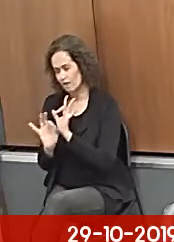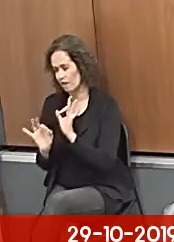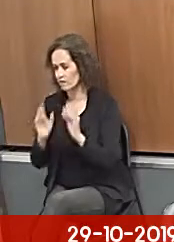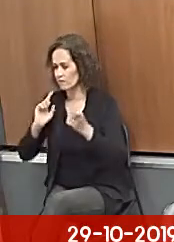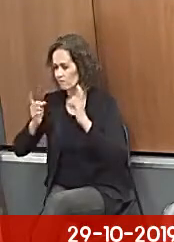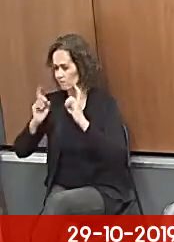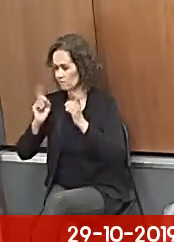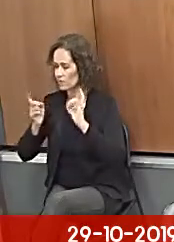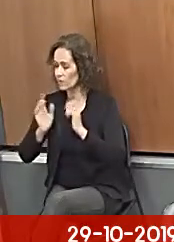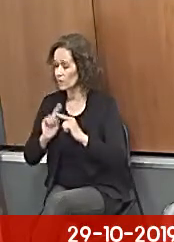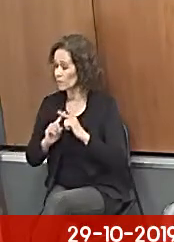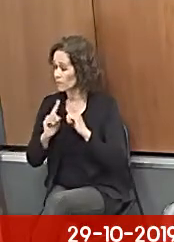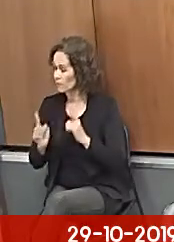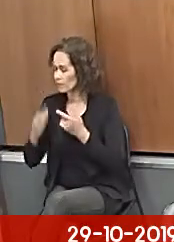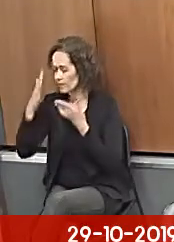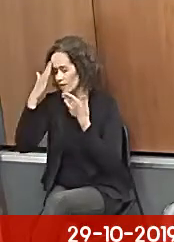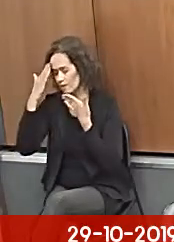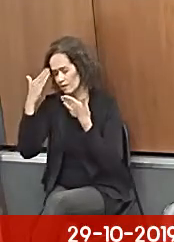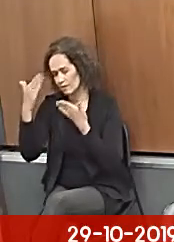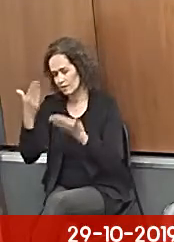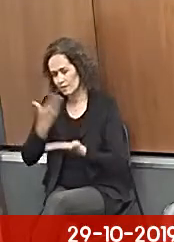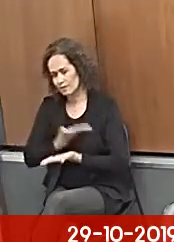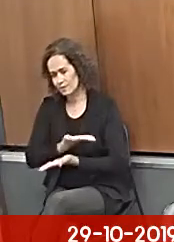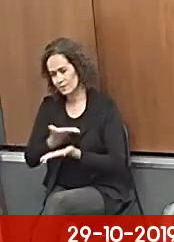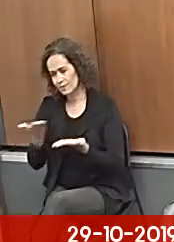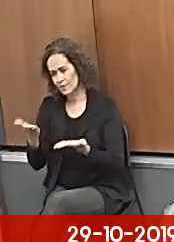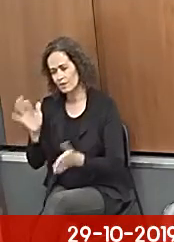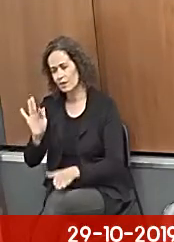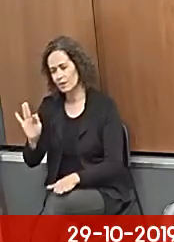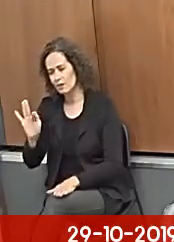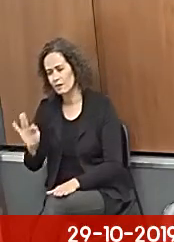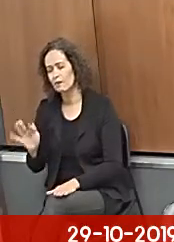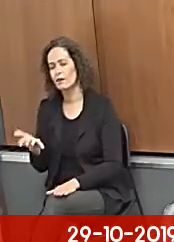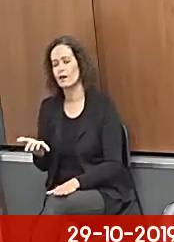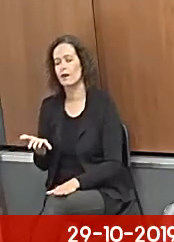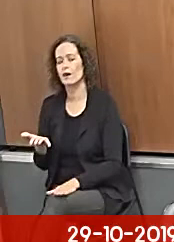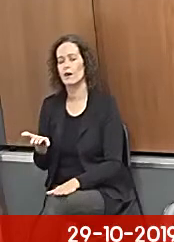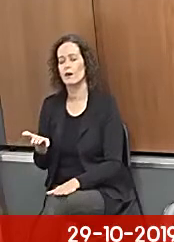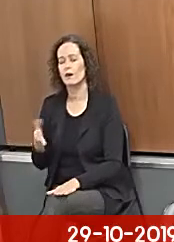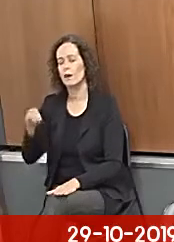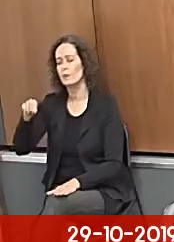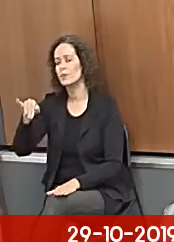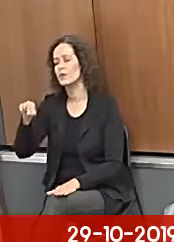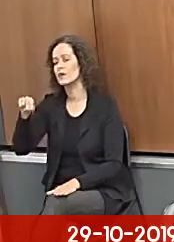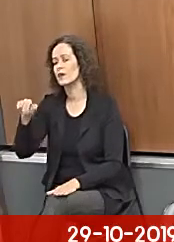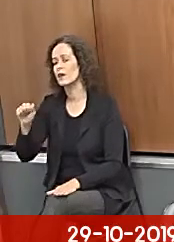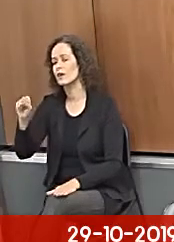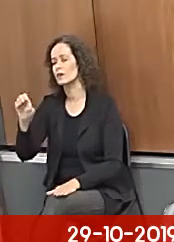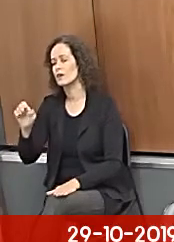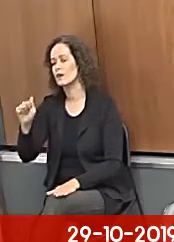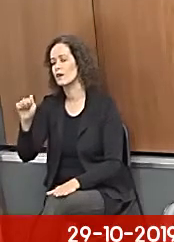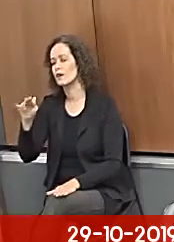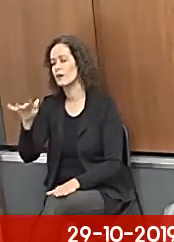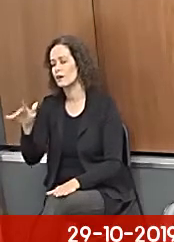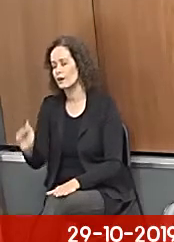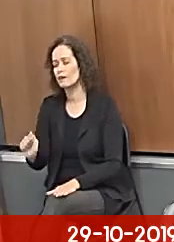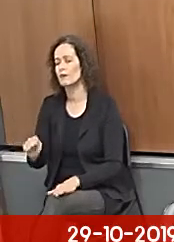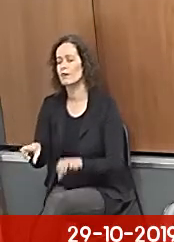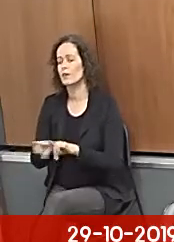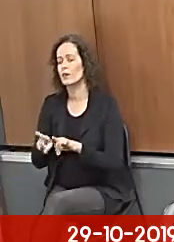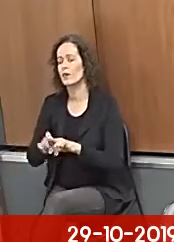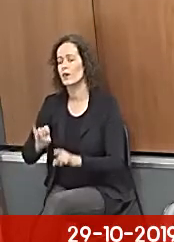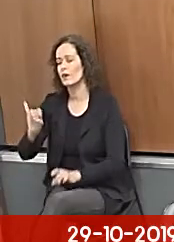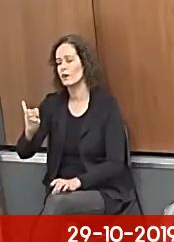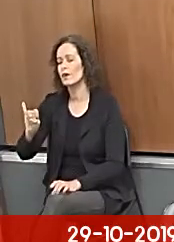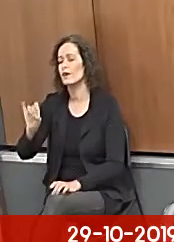reunião. Mas agradecemos muito à Federação, ao Minas Arena, a Laurenas, que cuida do Independência,